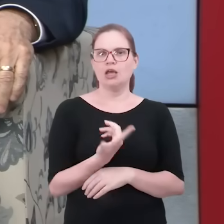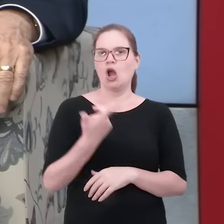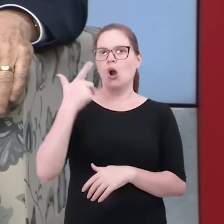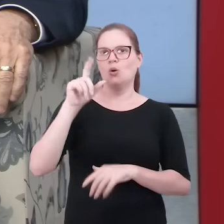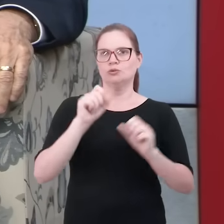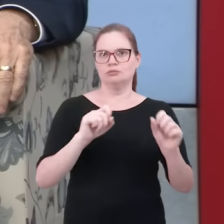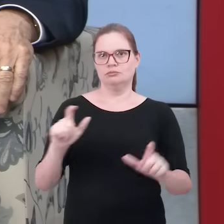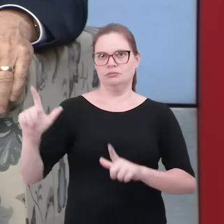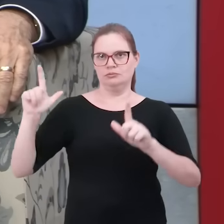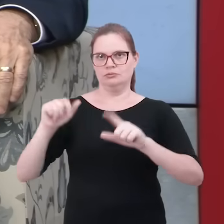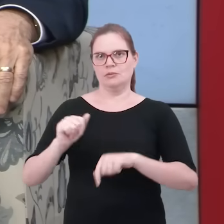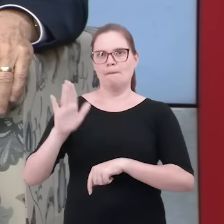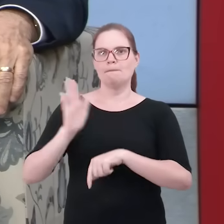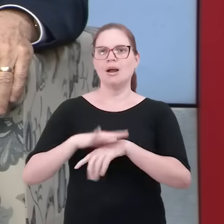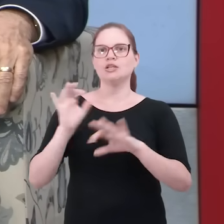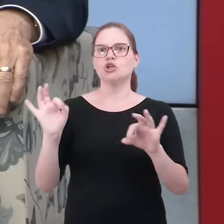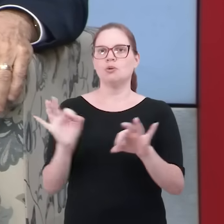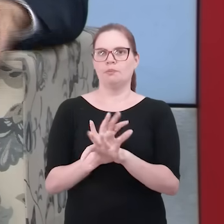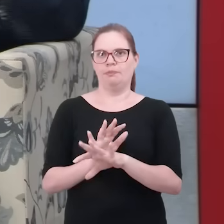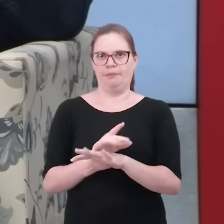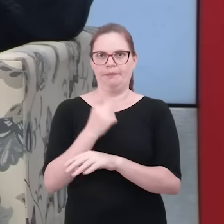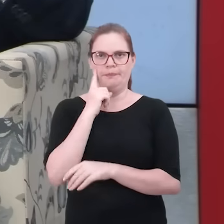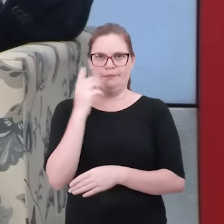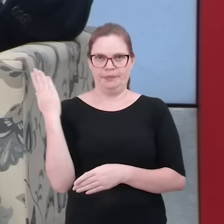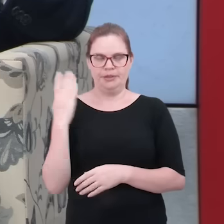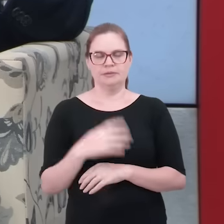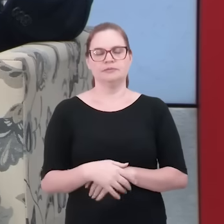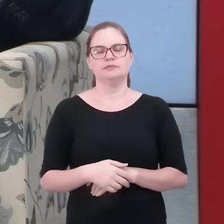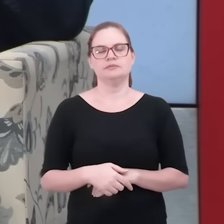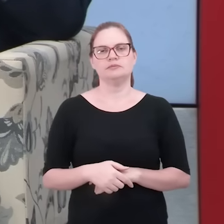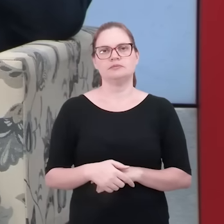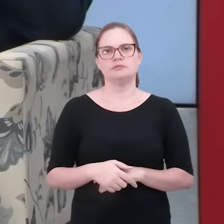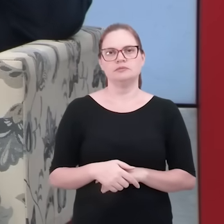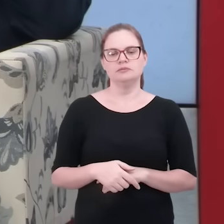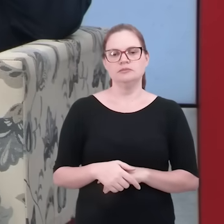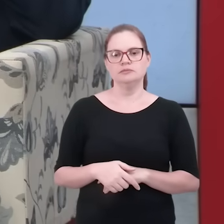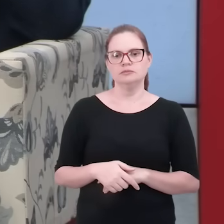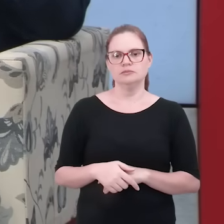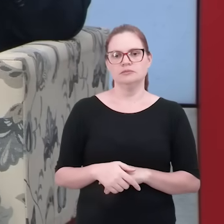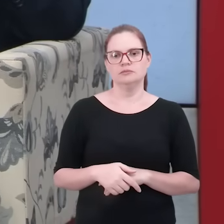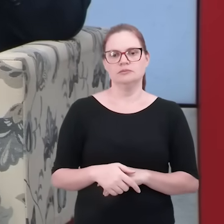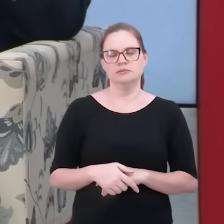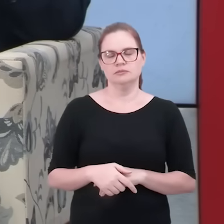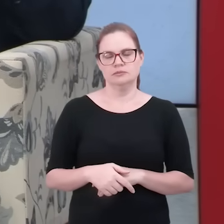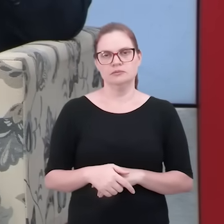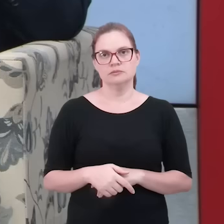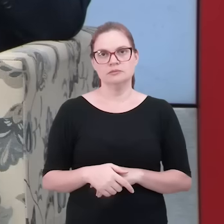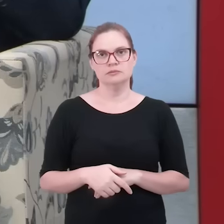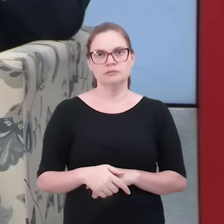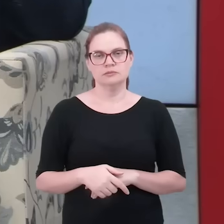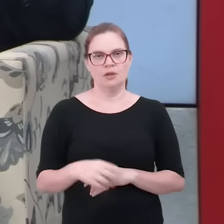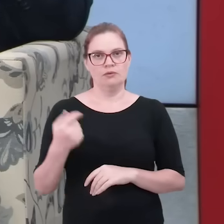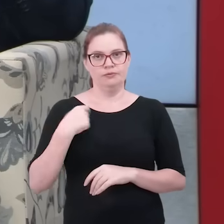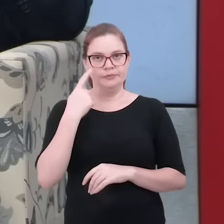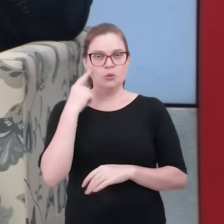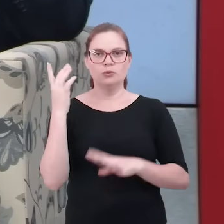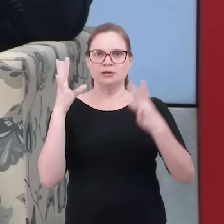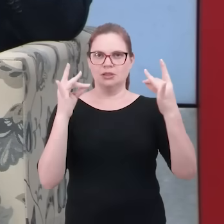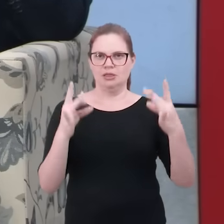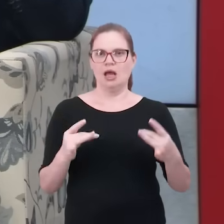a um outro quadro, mais completo, mas sem esses detalhes que se fez exatamente para uma